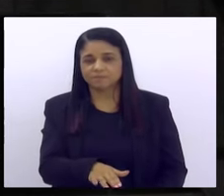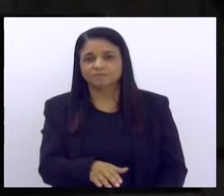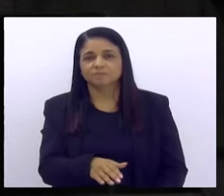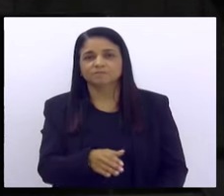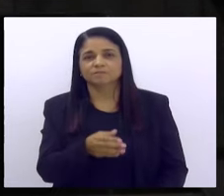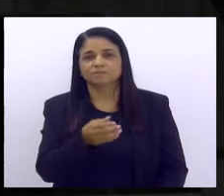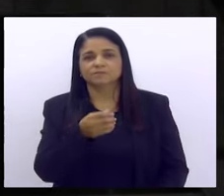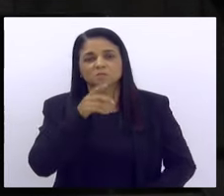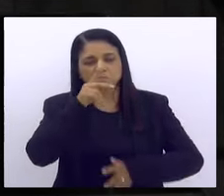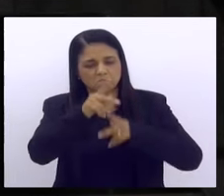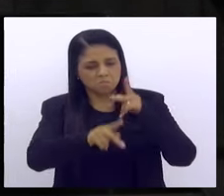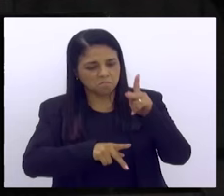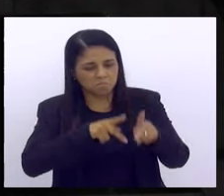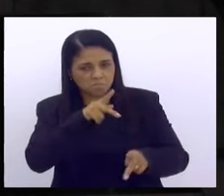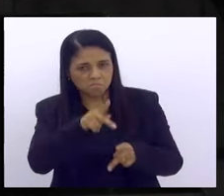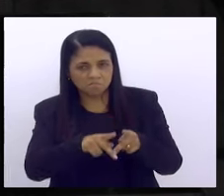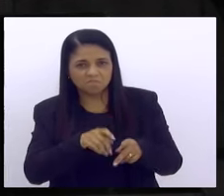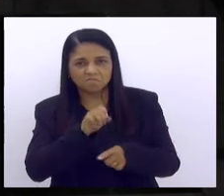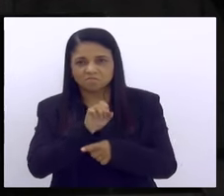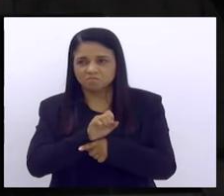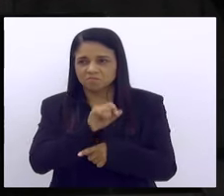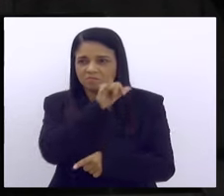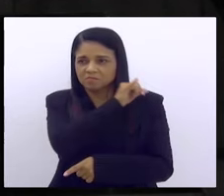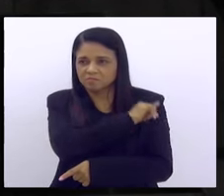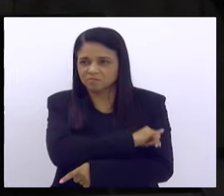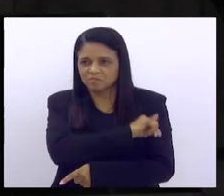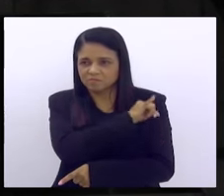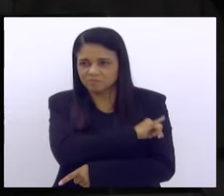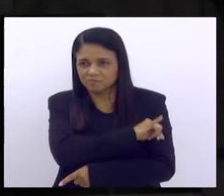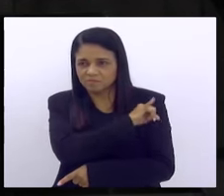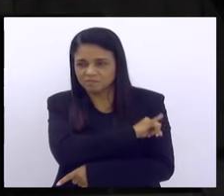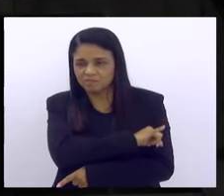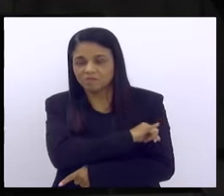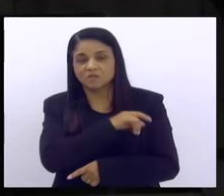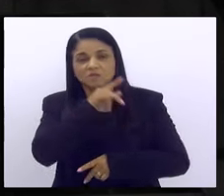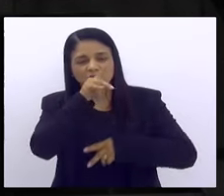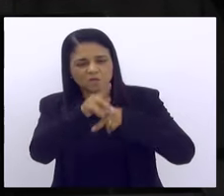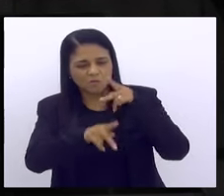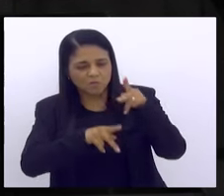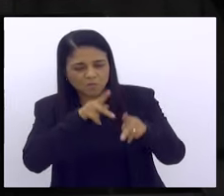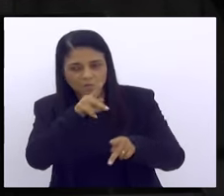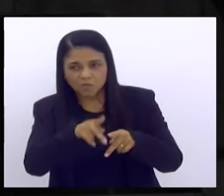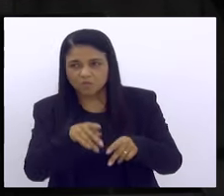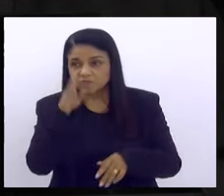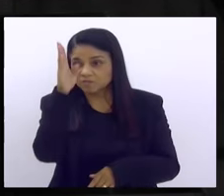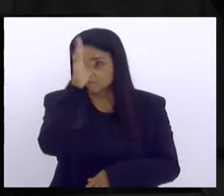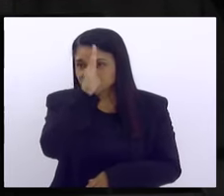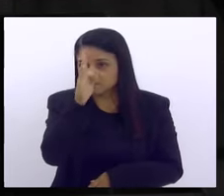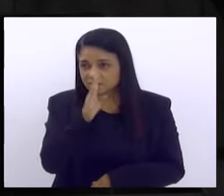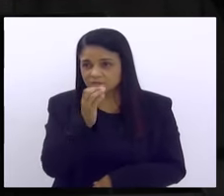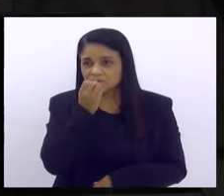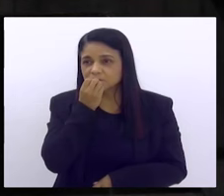tarde, povo do meu Rio de Janeiro e povo brasileiro.